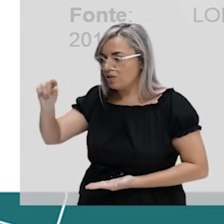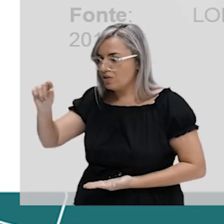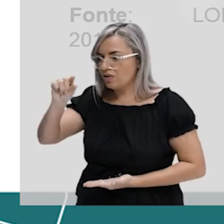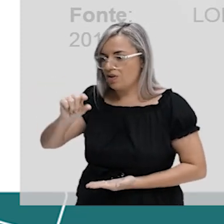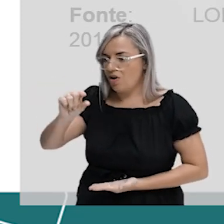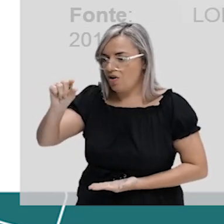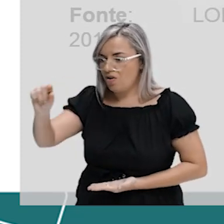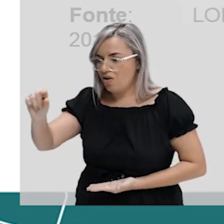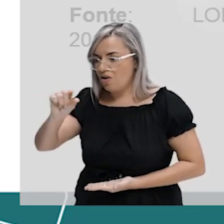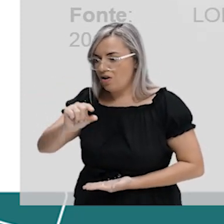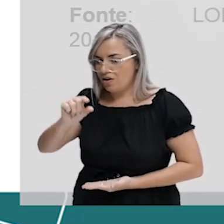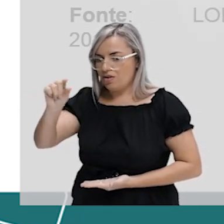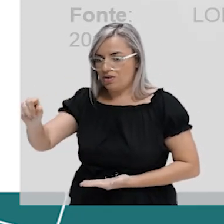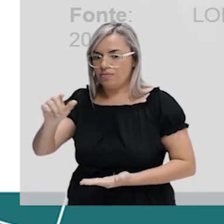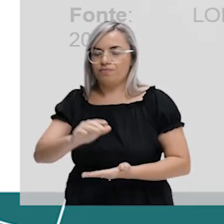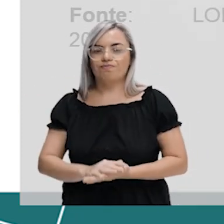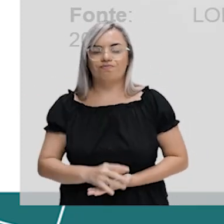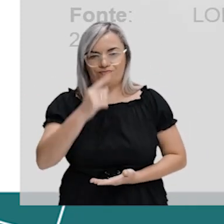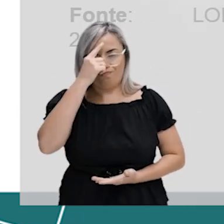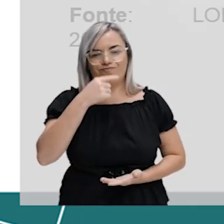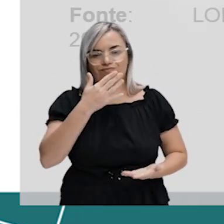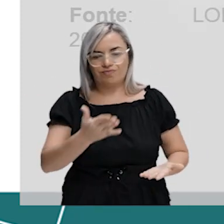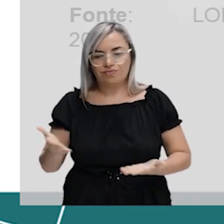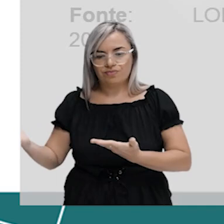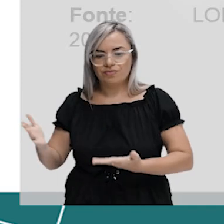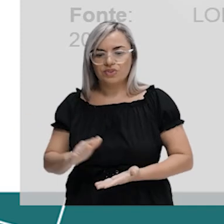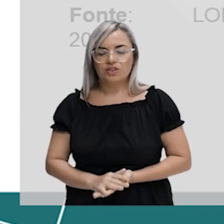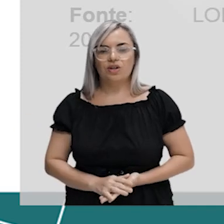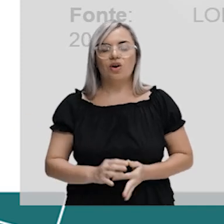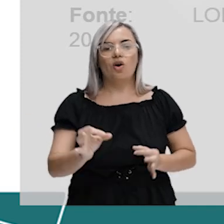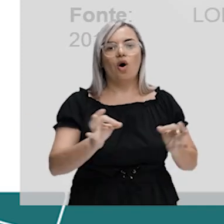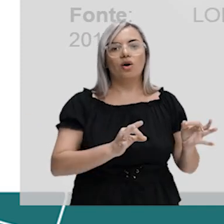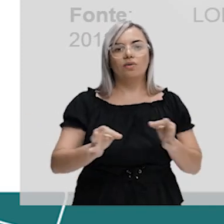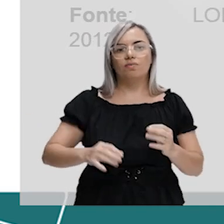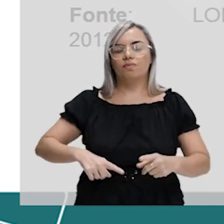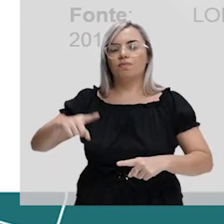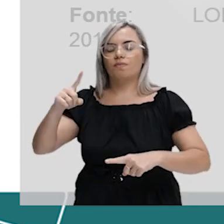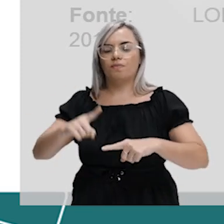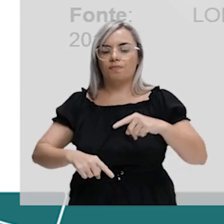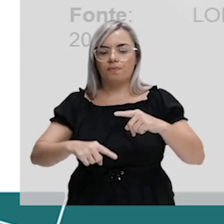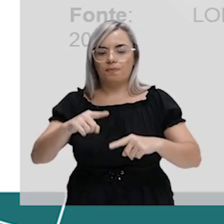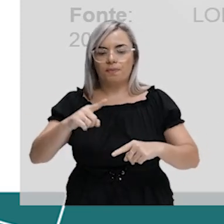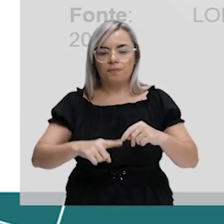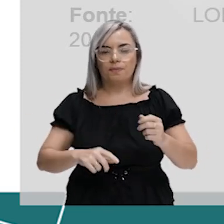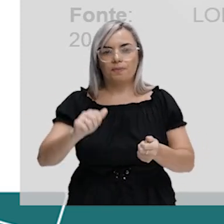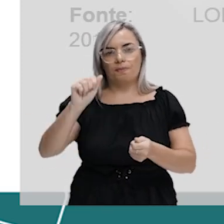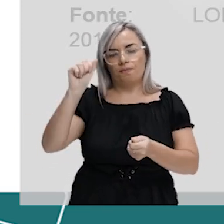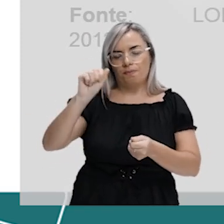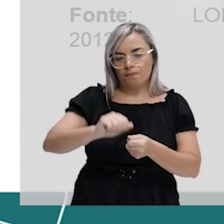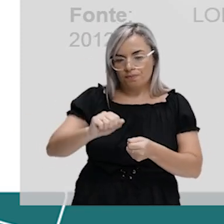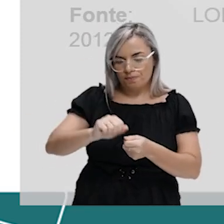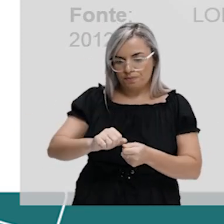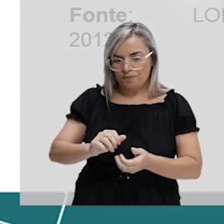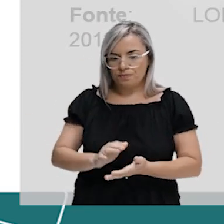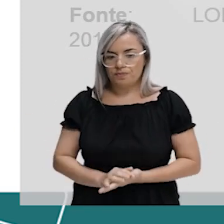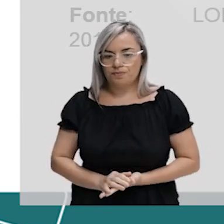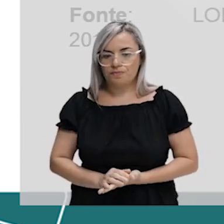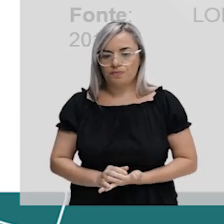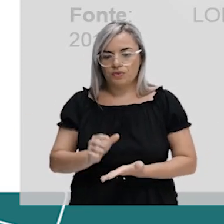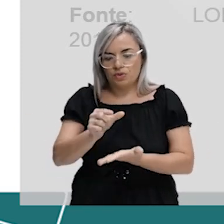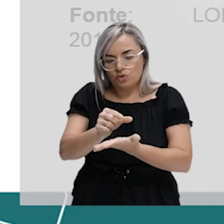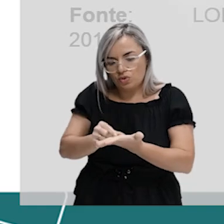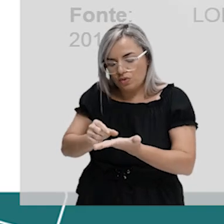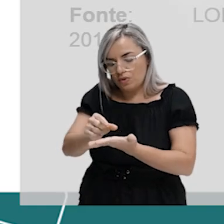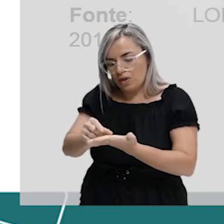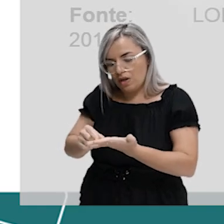restrição. Agora eu vou preparar o meu equipamento que vai fazer com que os fragmentos maiores